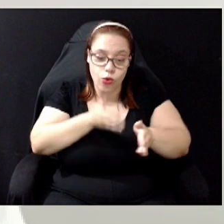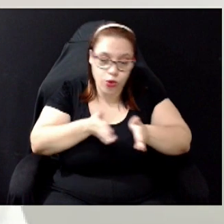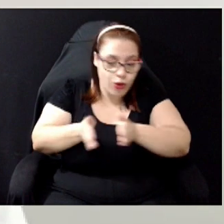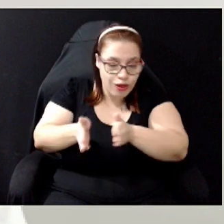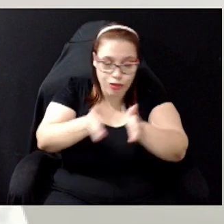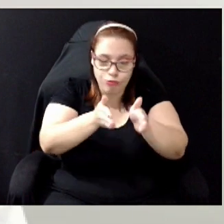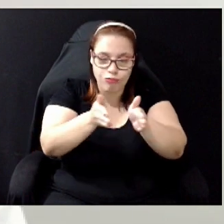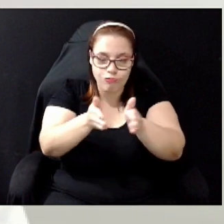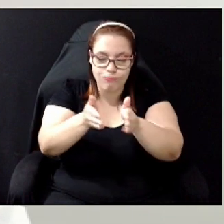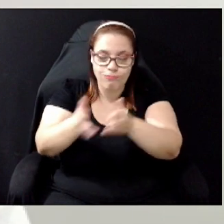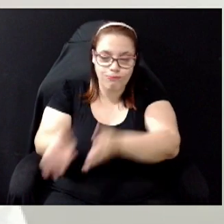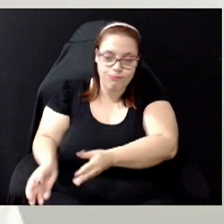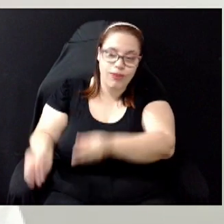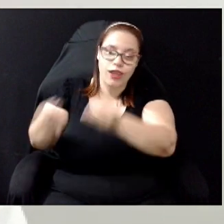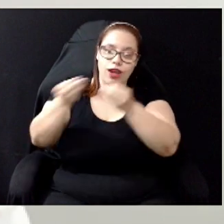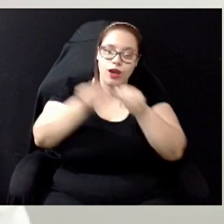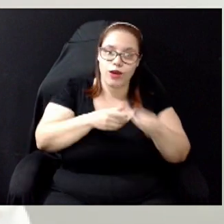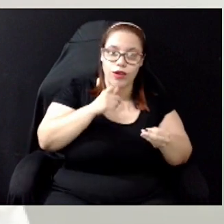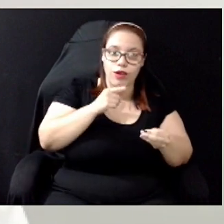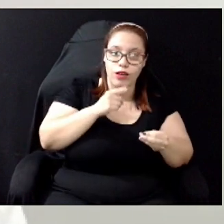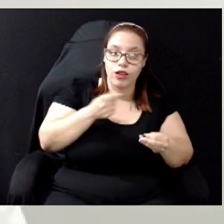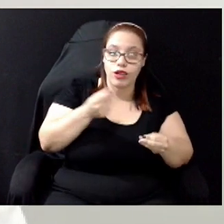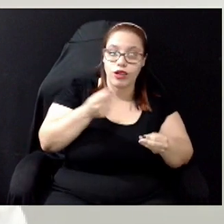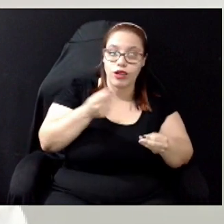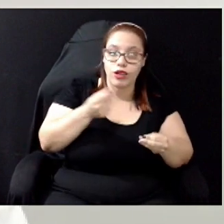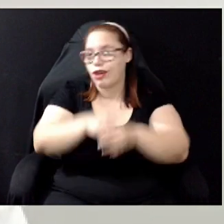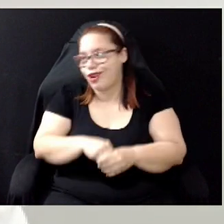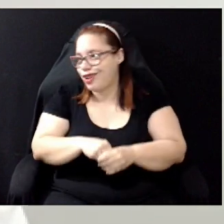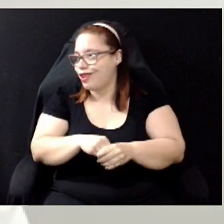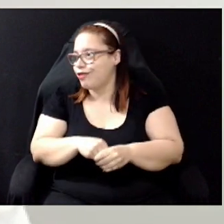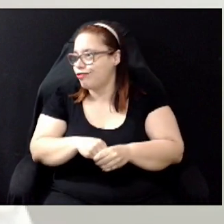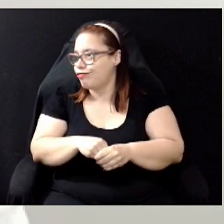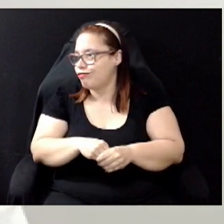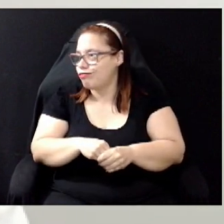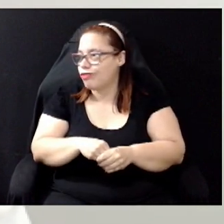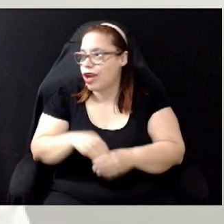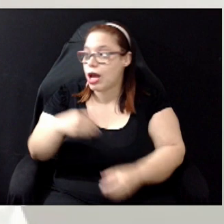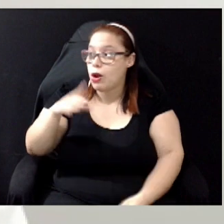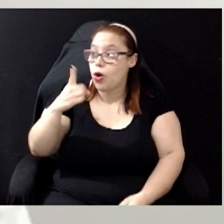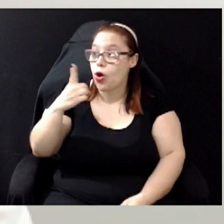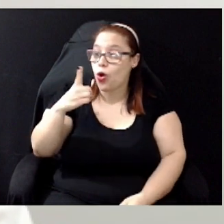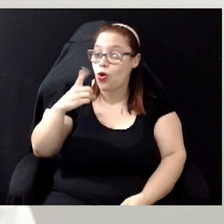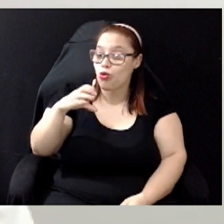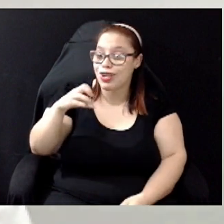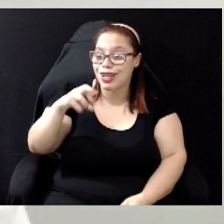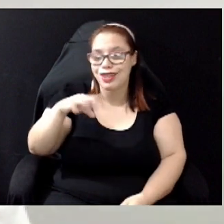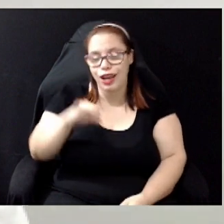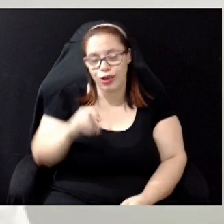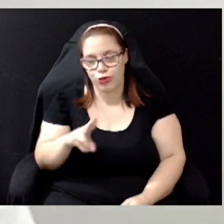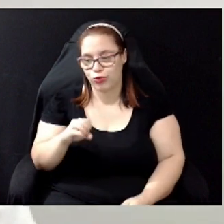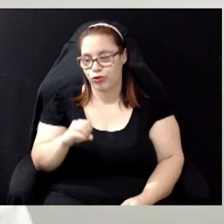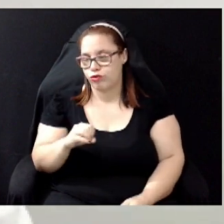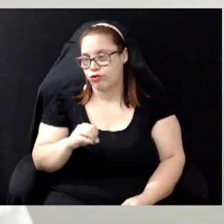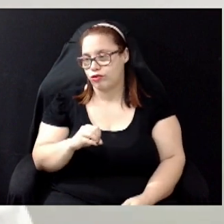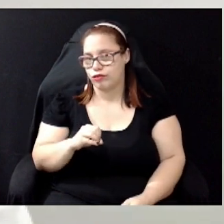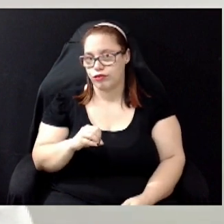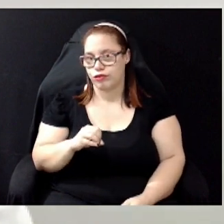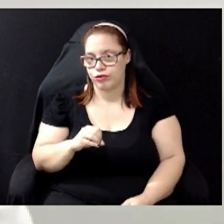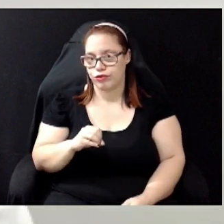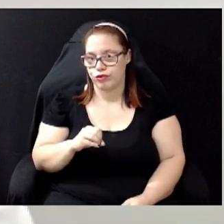rio, né, do que pegar uma água que já tem um valor agregado, que custa bem mais do que 1 centavo por metro